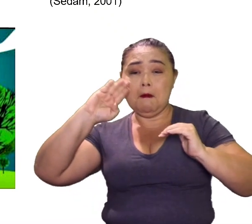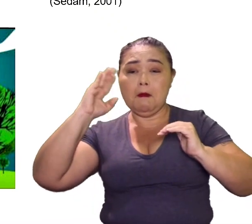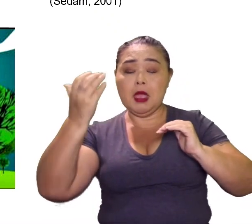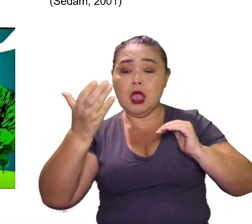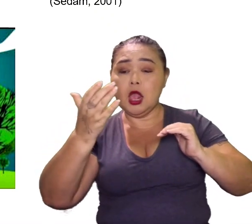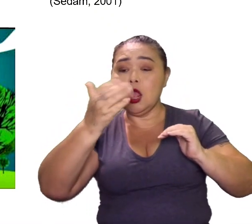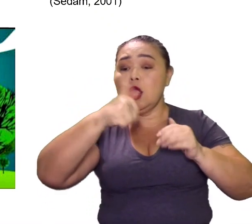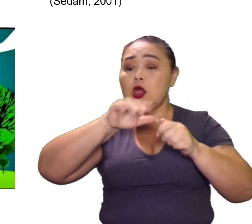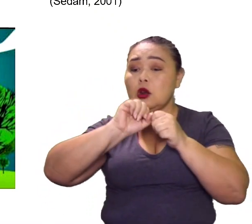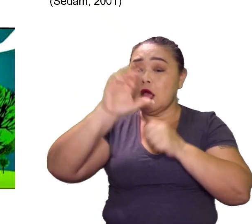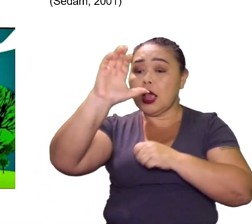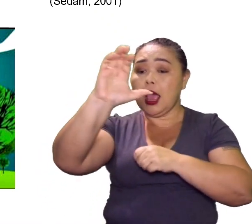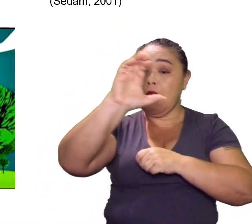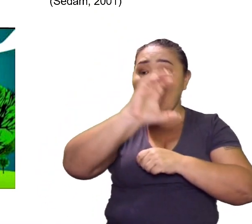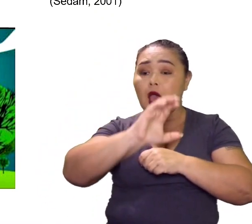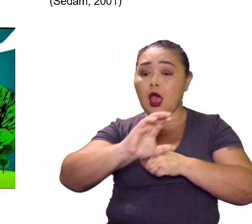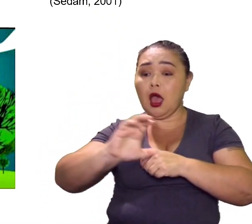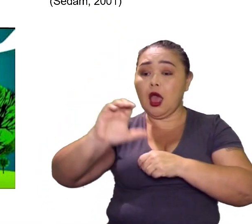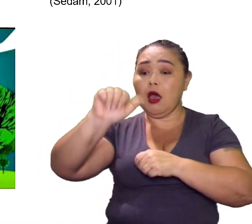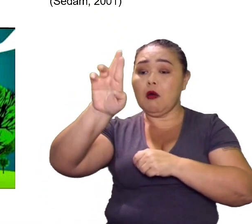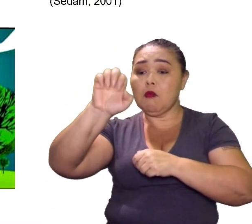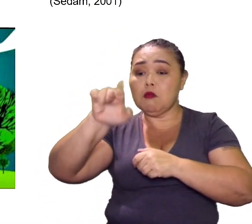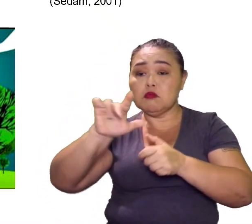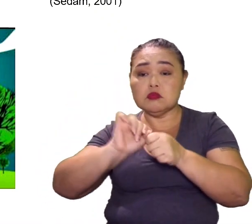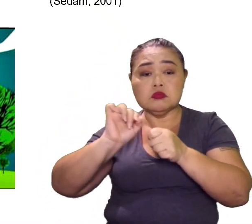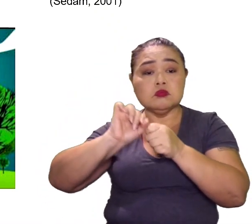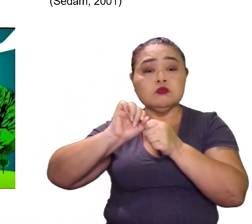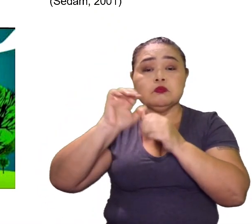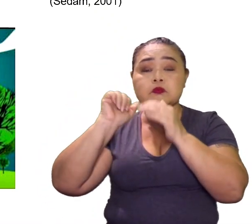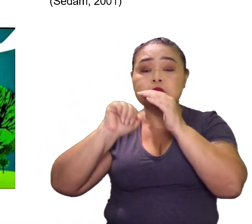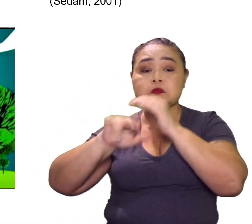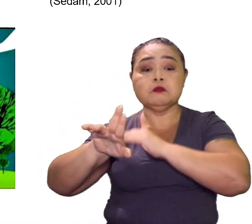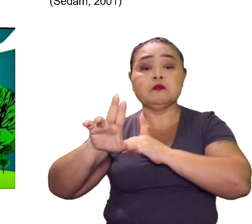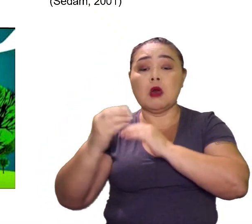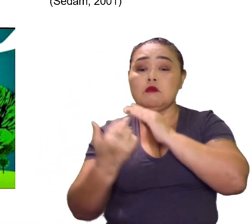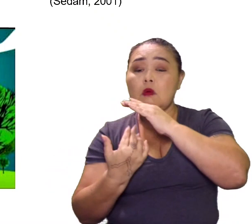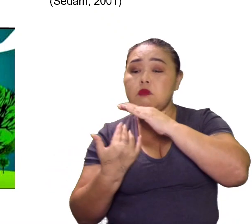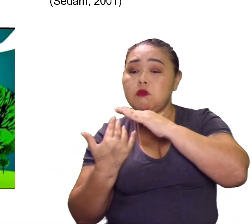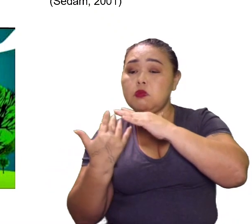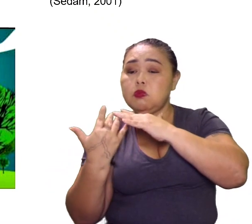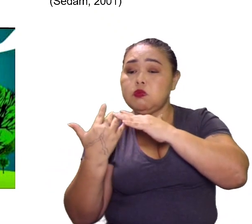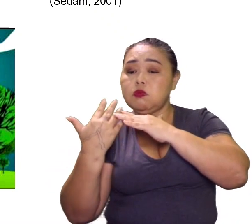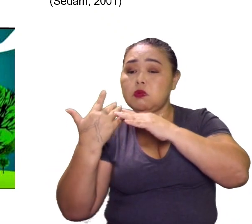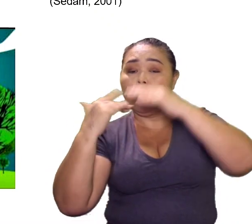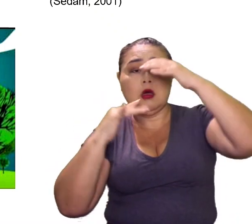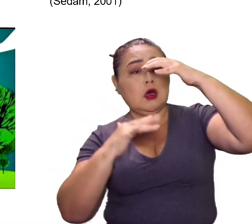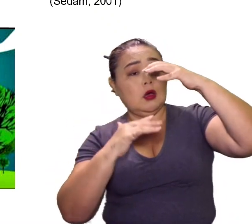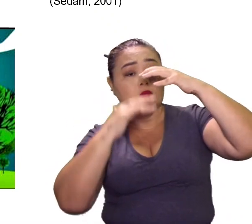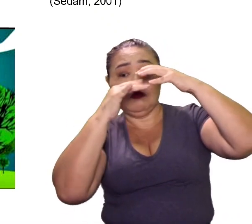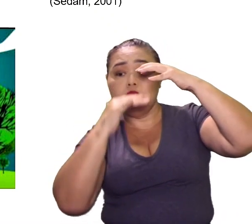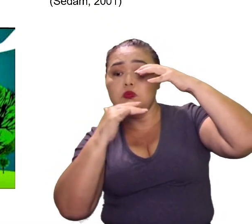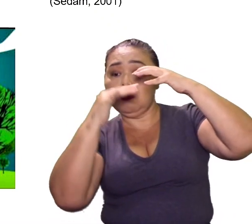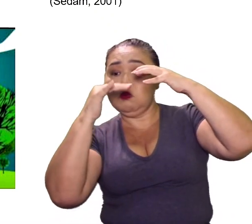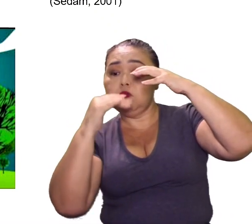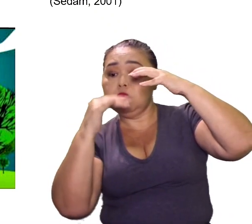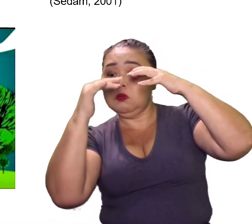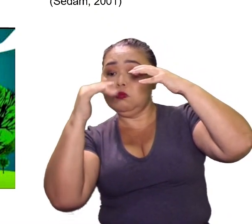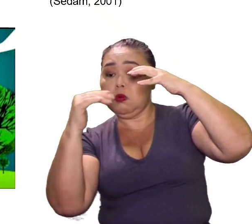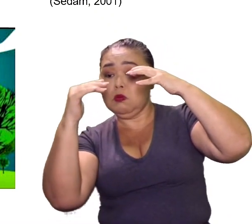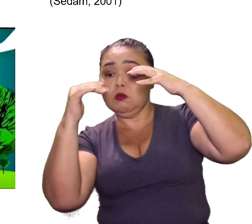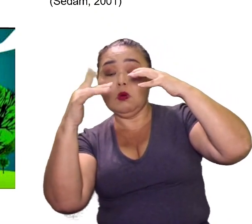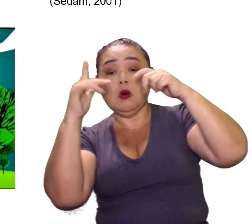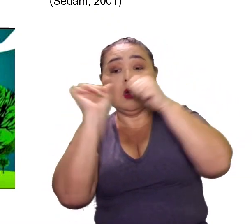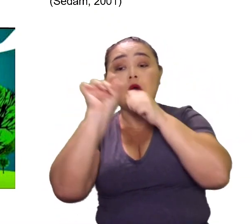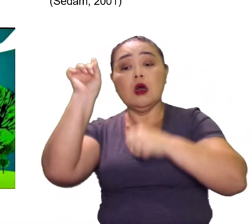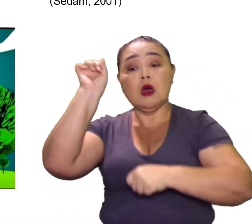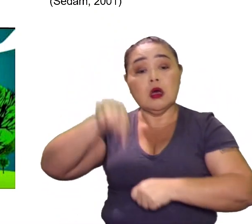interessante, Jorginho. As grandes florestas desmatadas liberam grandes quantidades de gases do efeito estufa para a atmosfera.